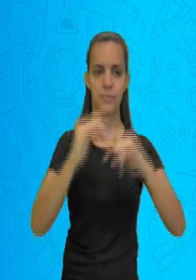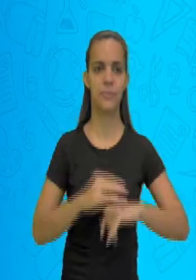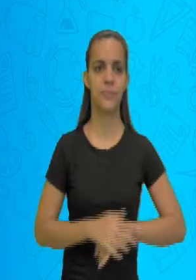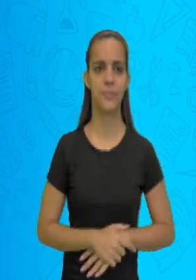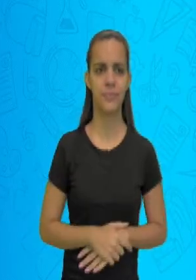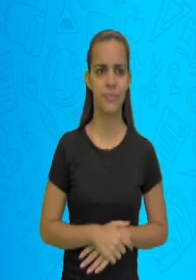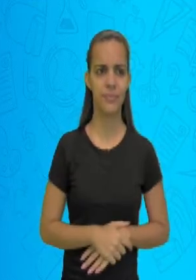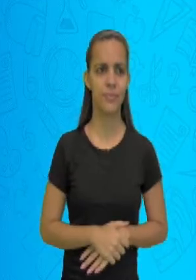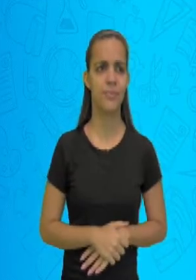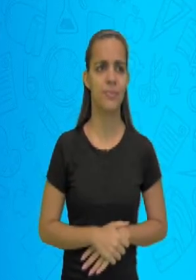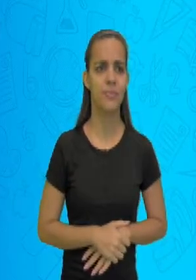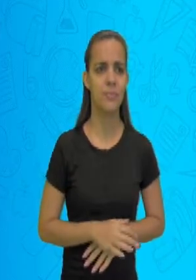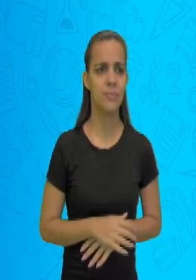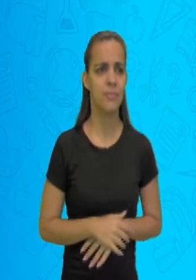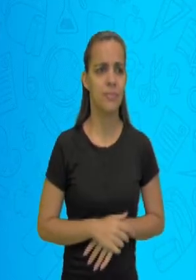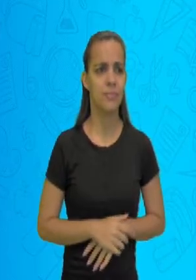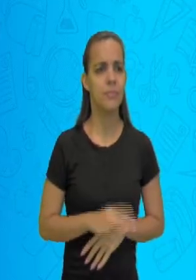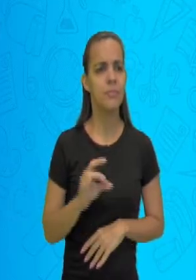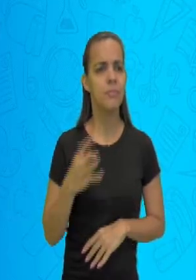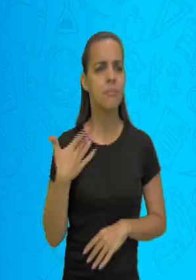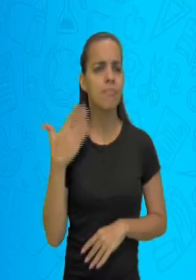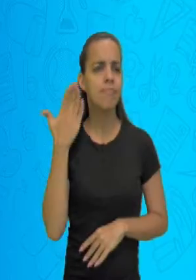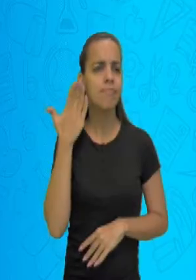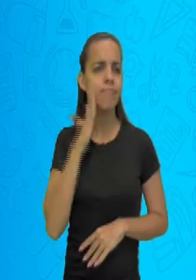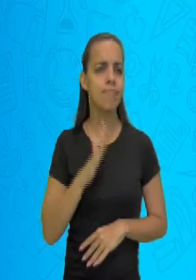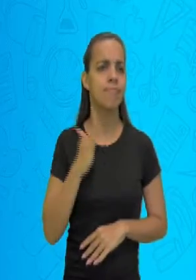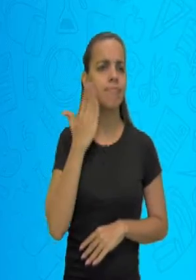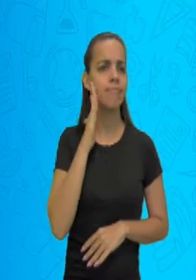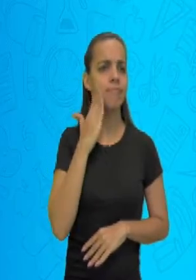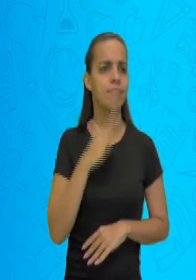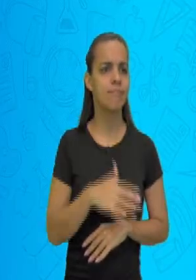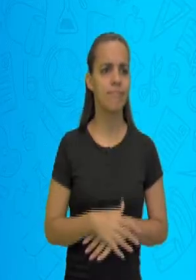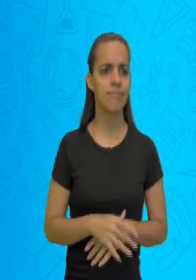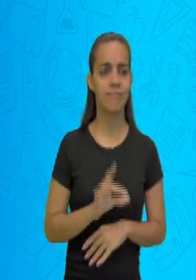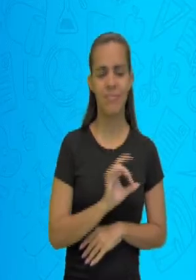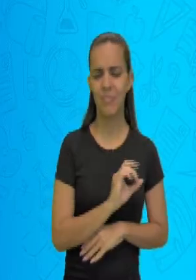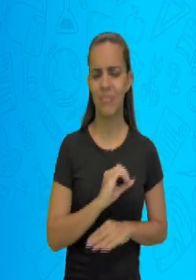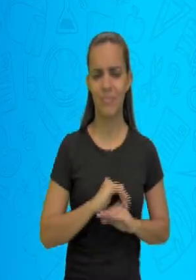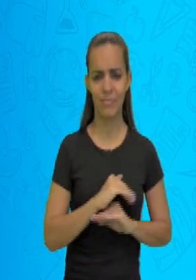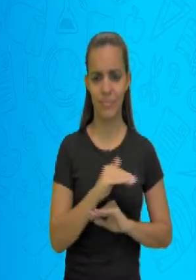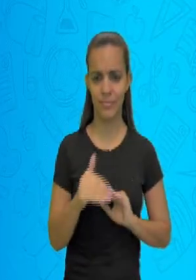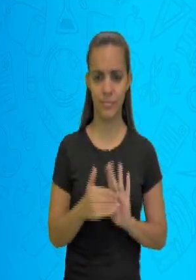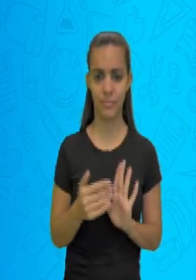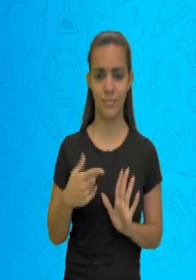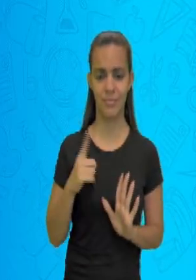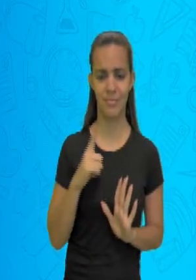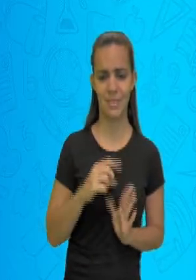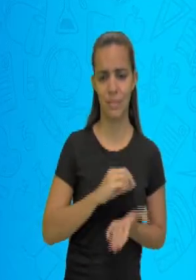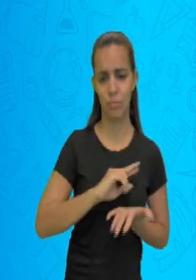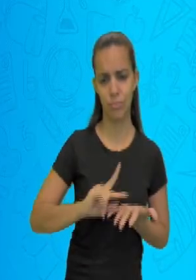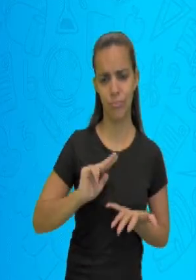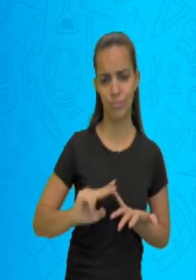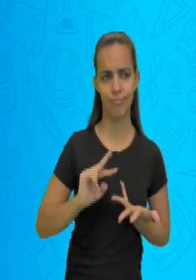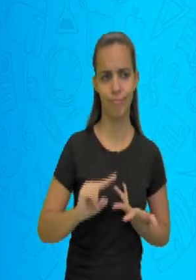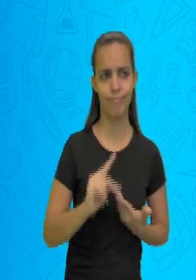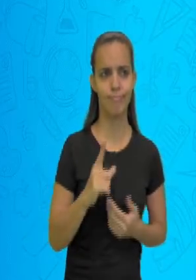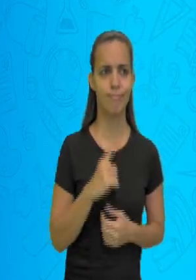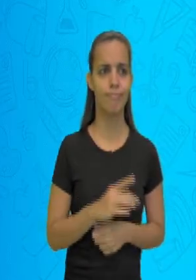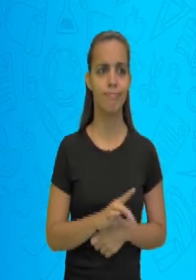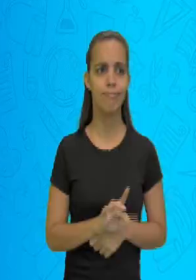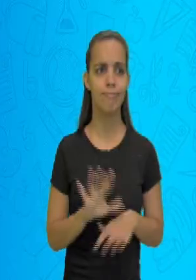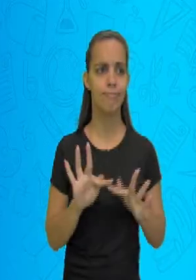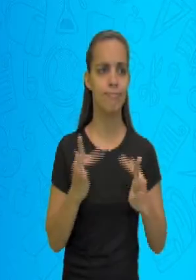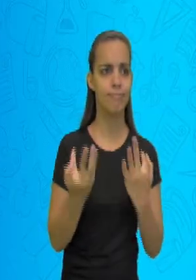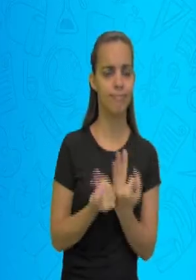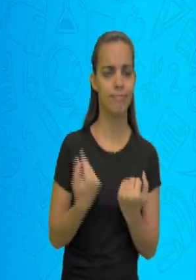só construção, a gente consegue colocar lá morando várias famílias. Os edifícios, eles